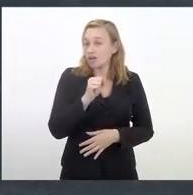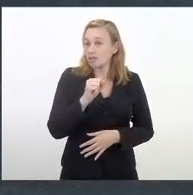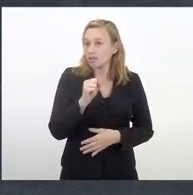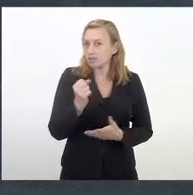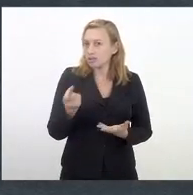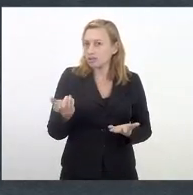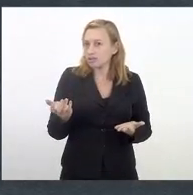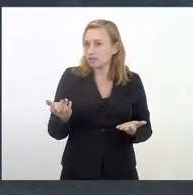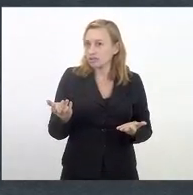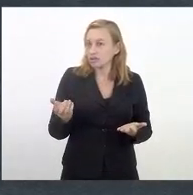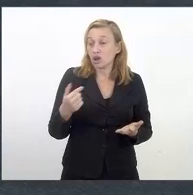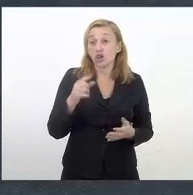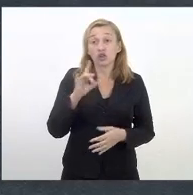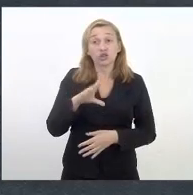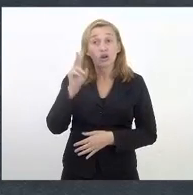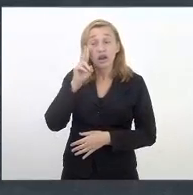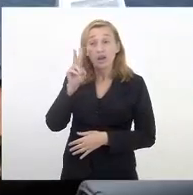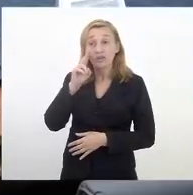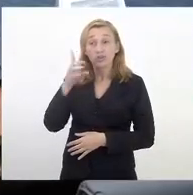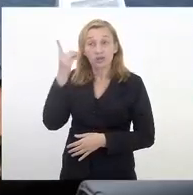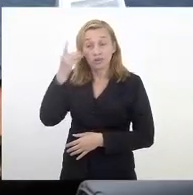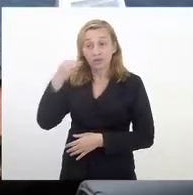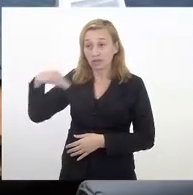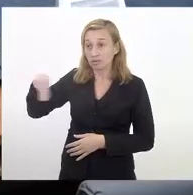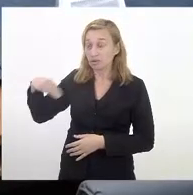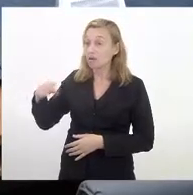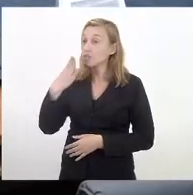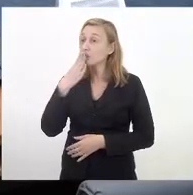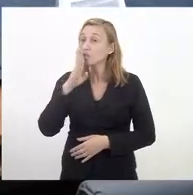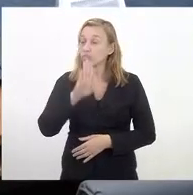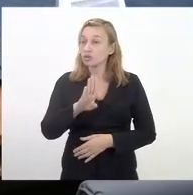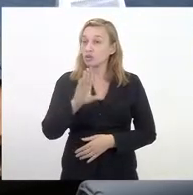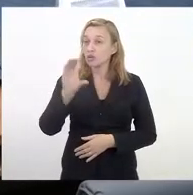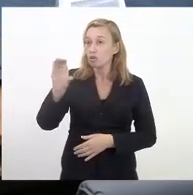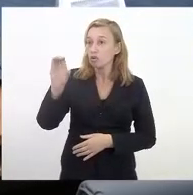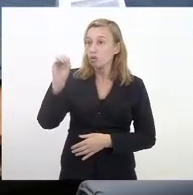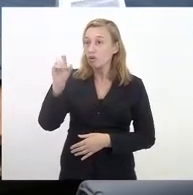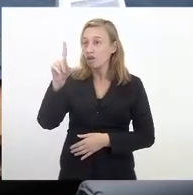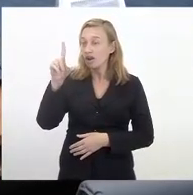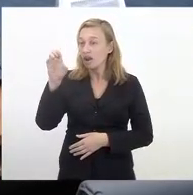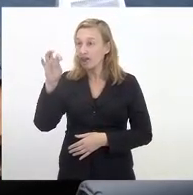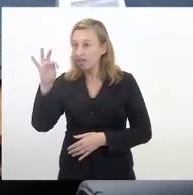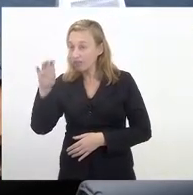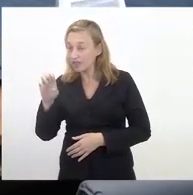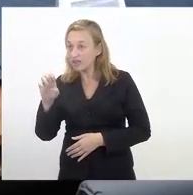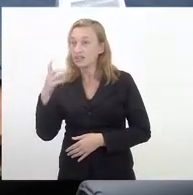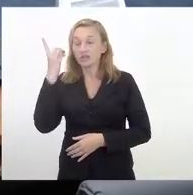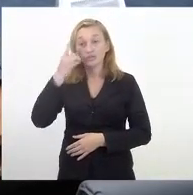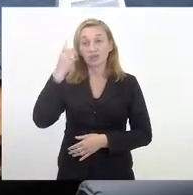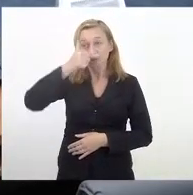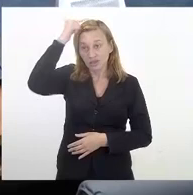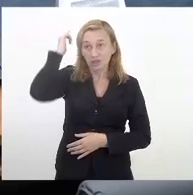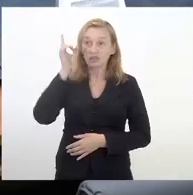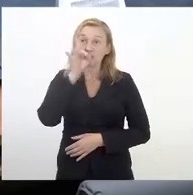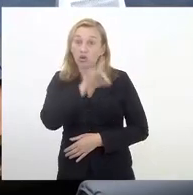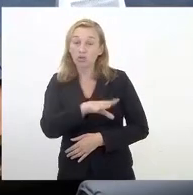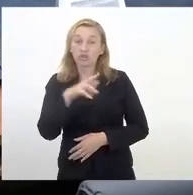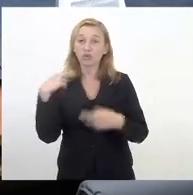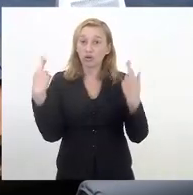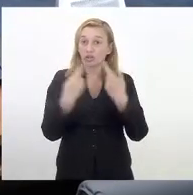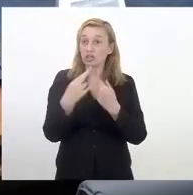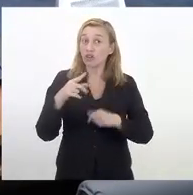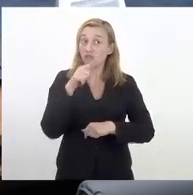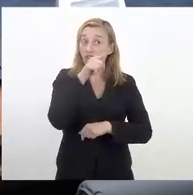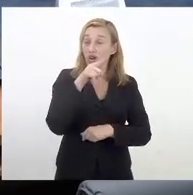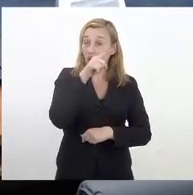Presidente eu só lembro que o deputado Carlos minc tinha prometido um colete ao Deputado Luiz Paulo na última sessão plenária lá